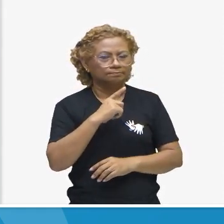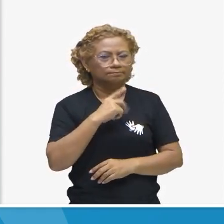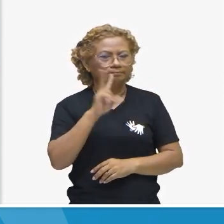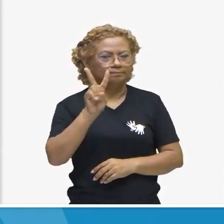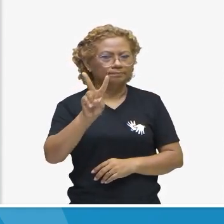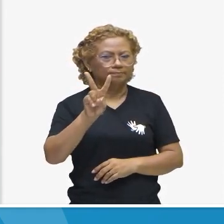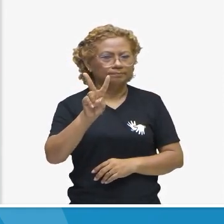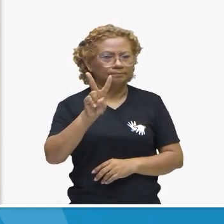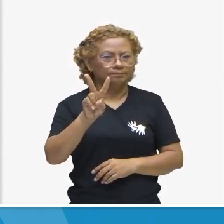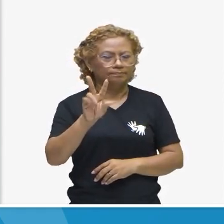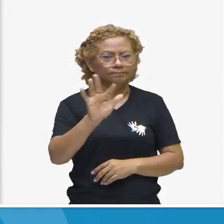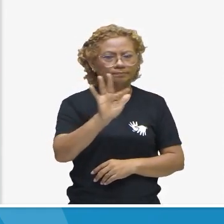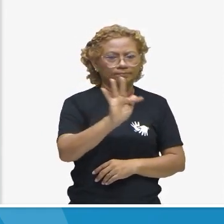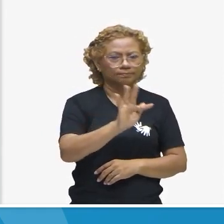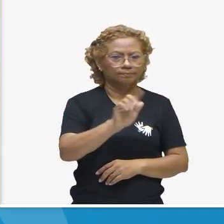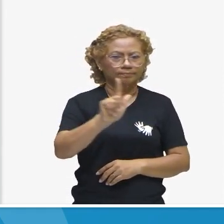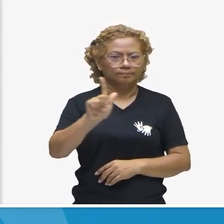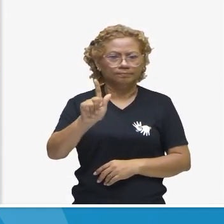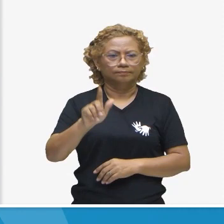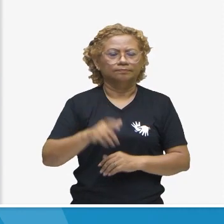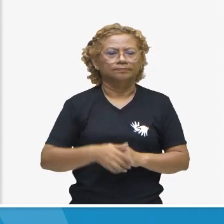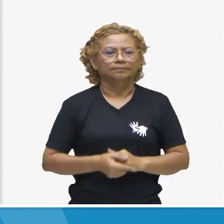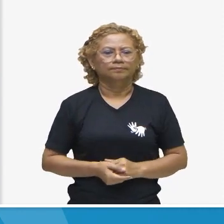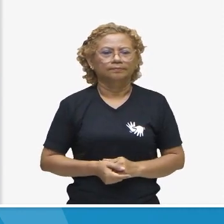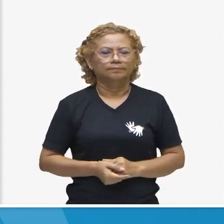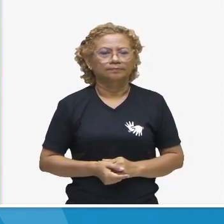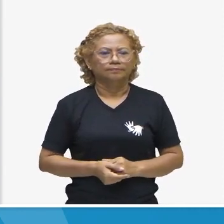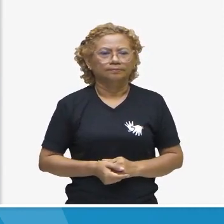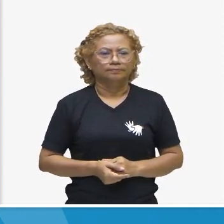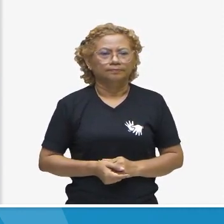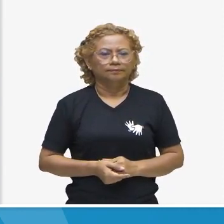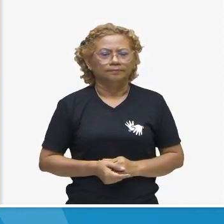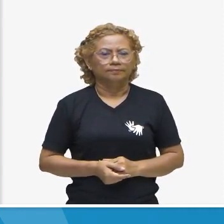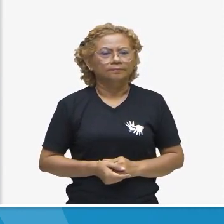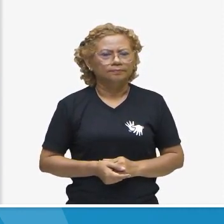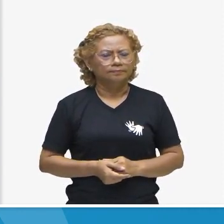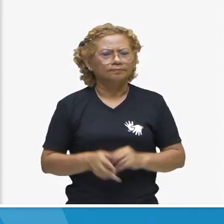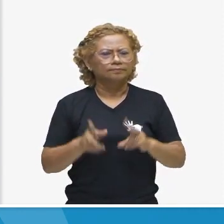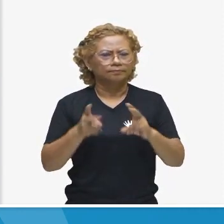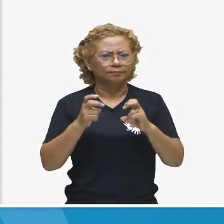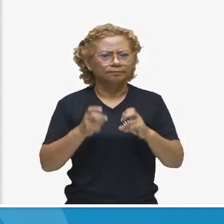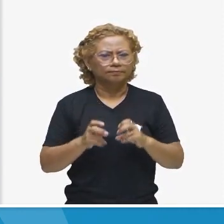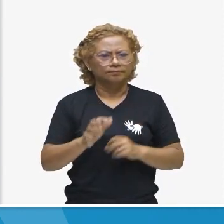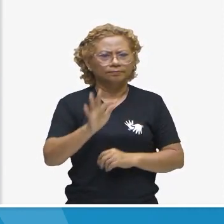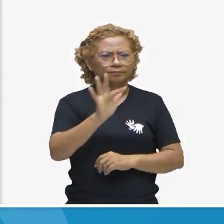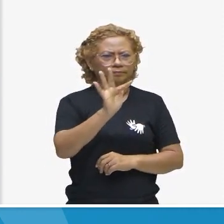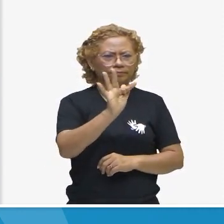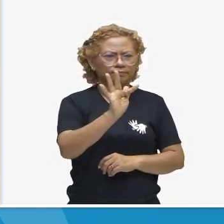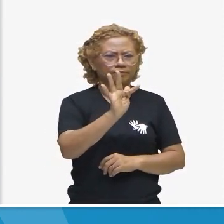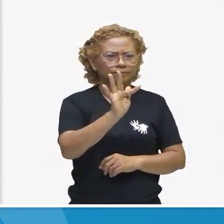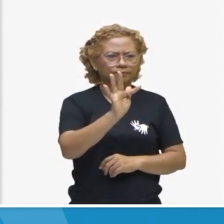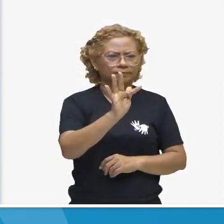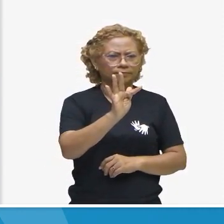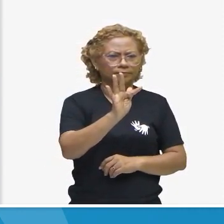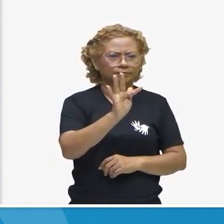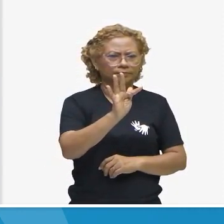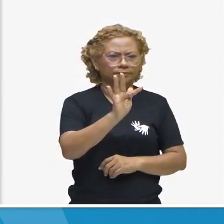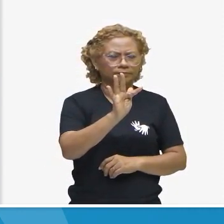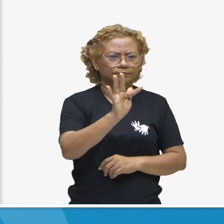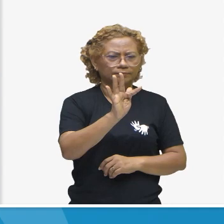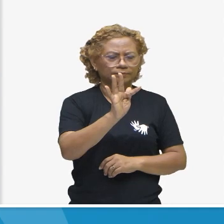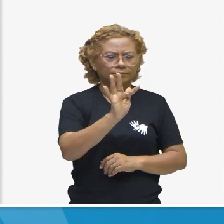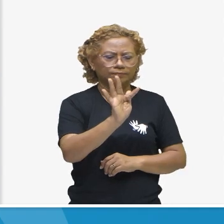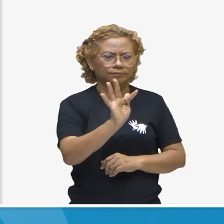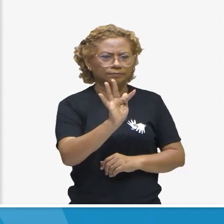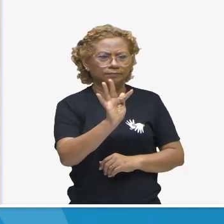que é o plano F, né, e o plano G. Tanto o plano F quanto o plano G, eles vão projetar